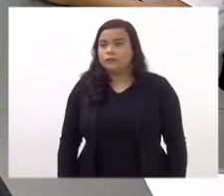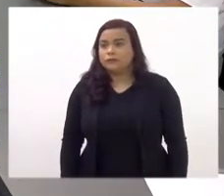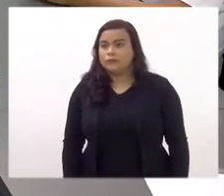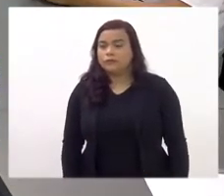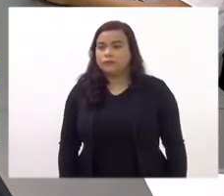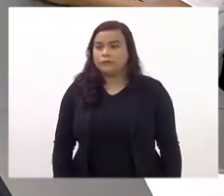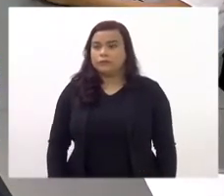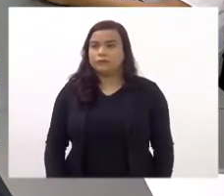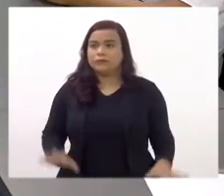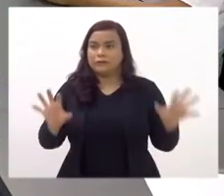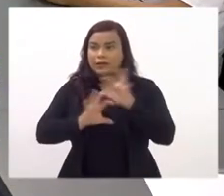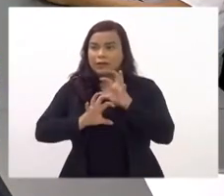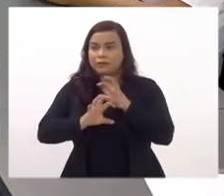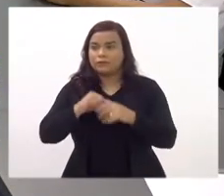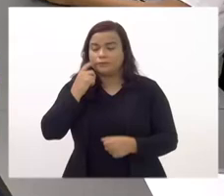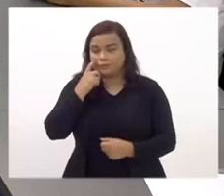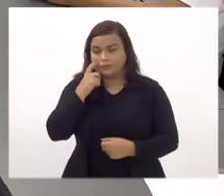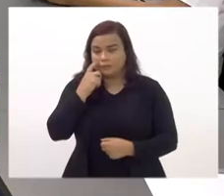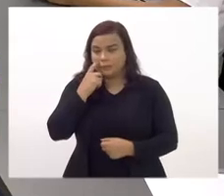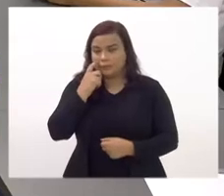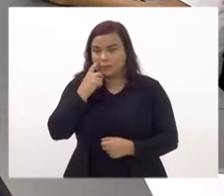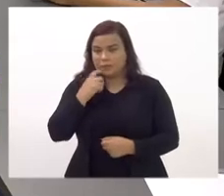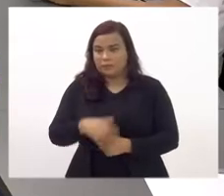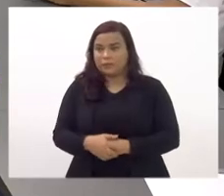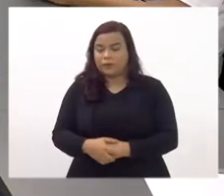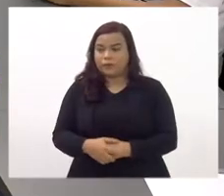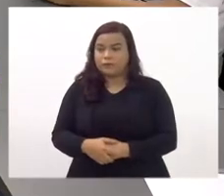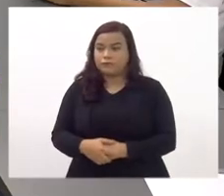Oi, Ana, travou. Ana Maria,